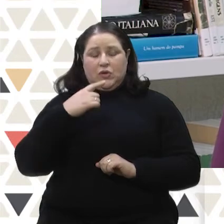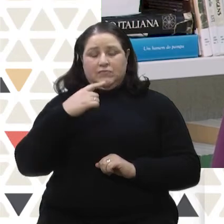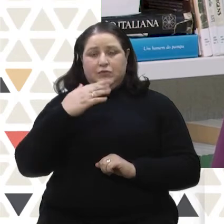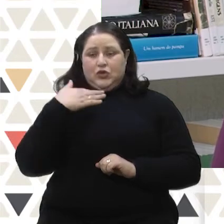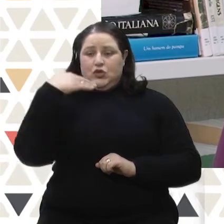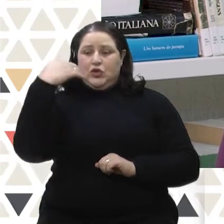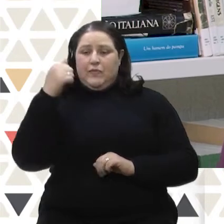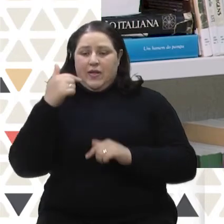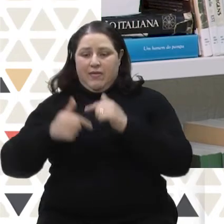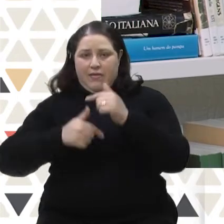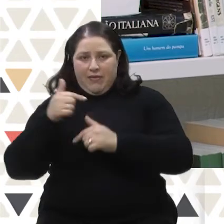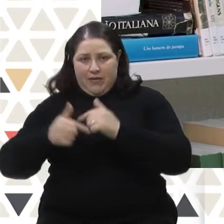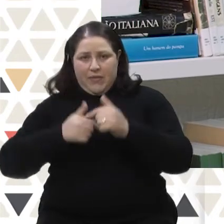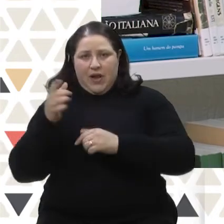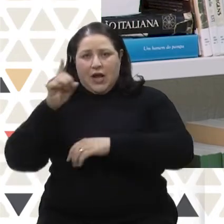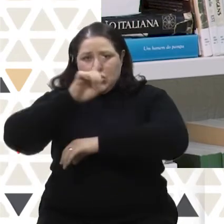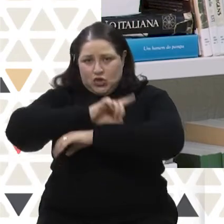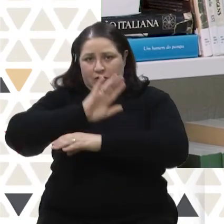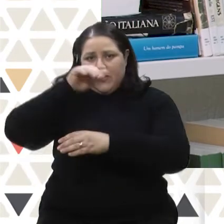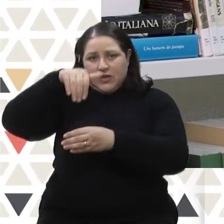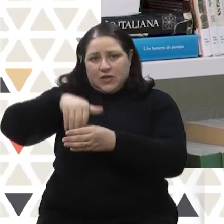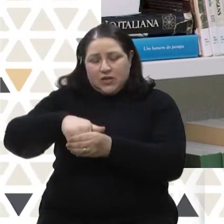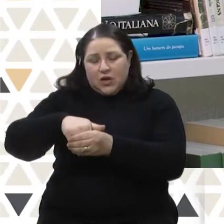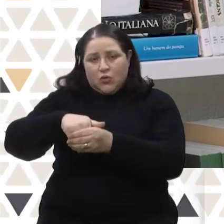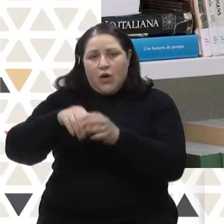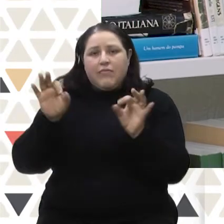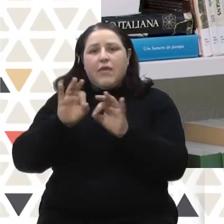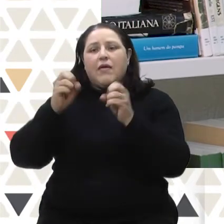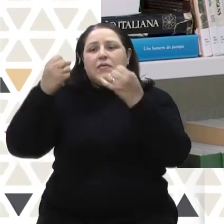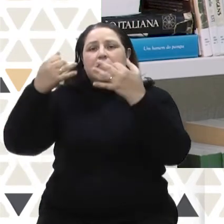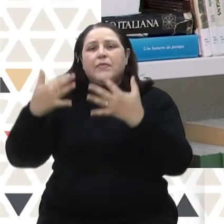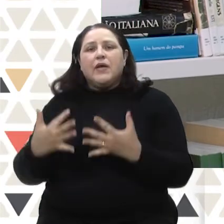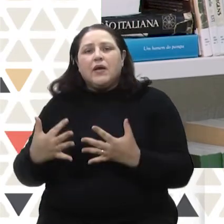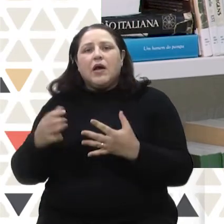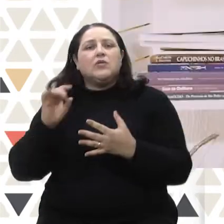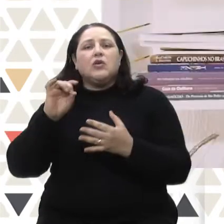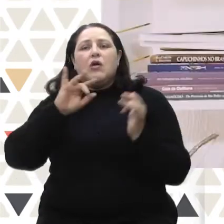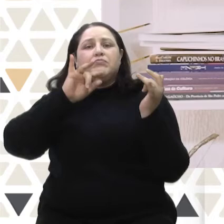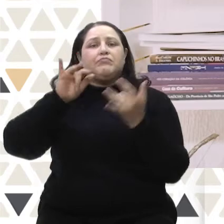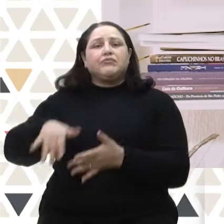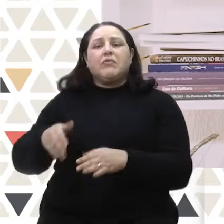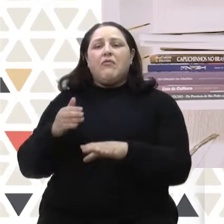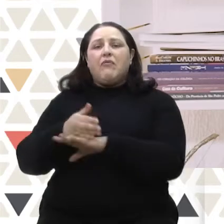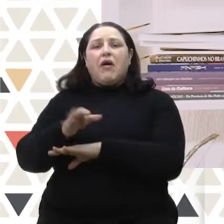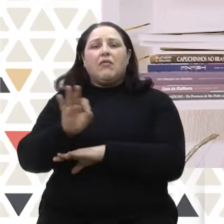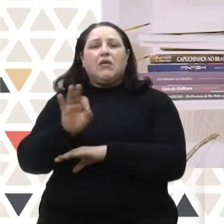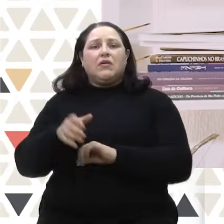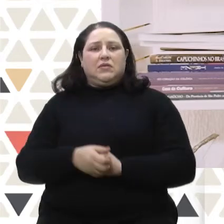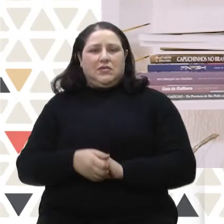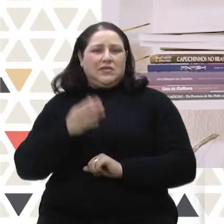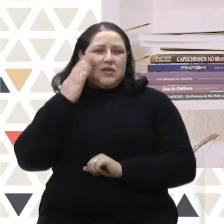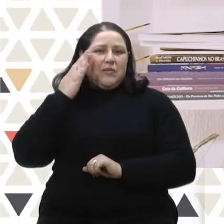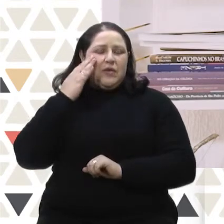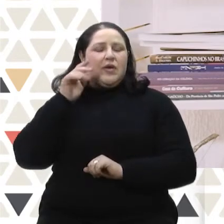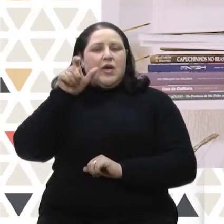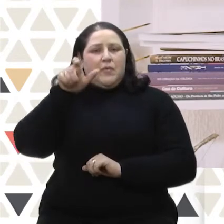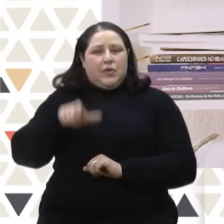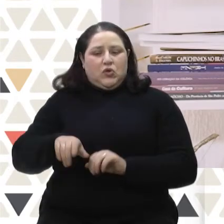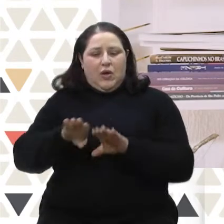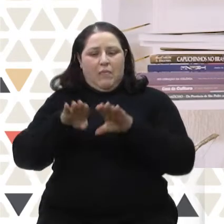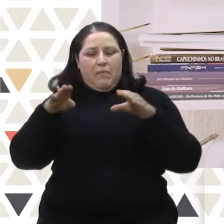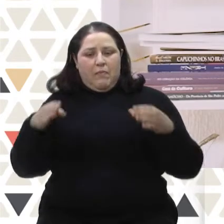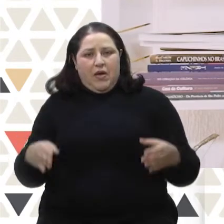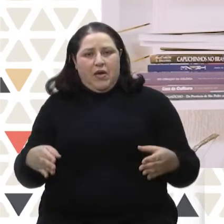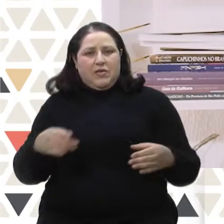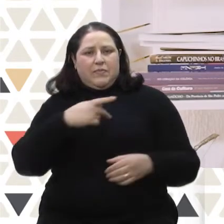e abandonar o serviço eleitoral sem justa causa. Nessa situação, o que a gente pode identificar? É o